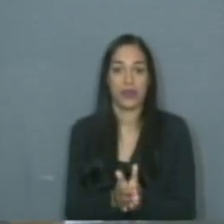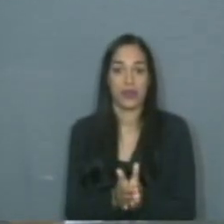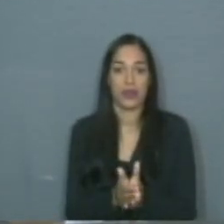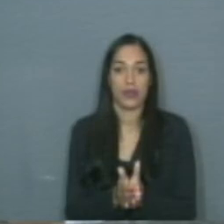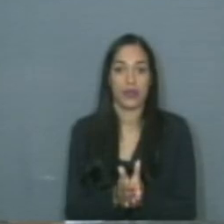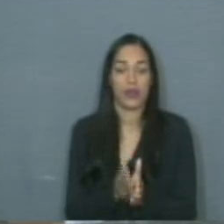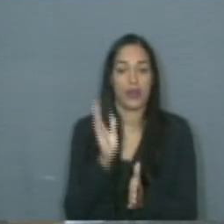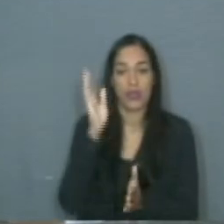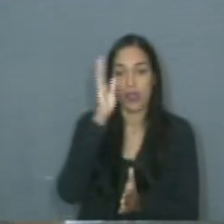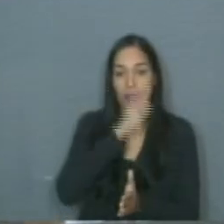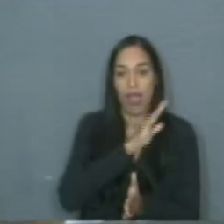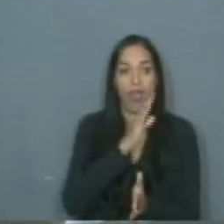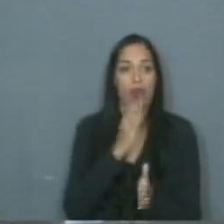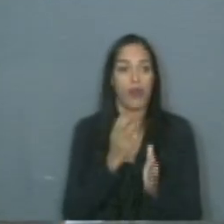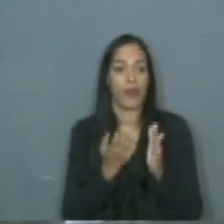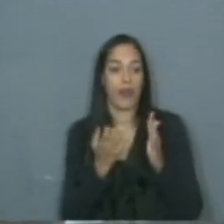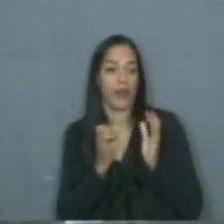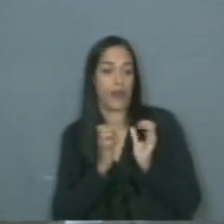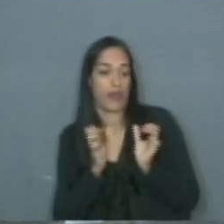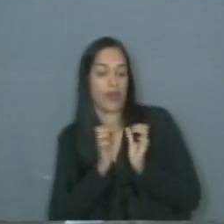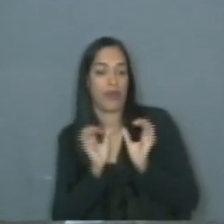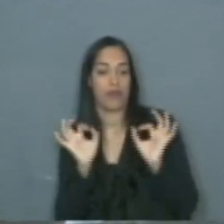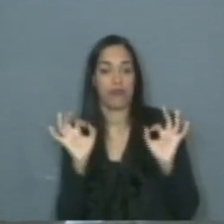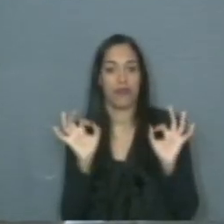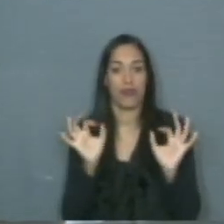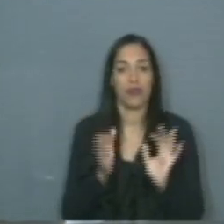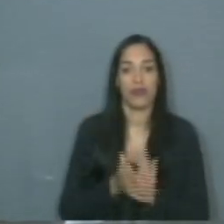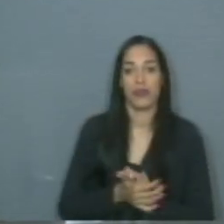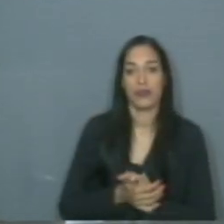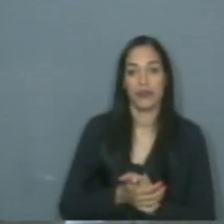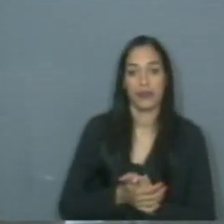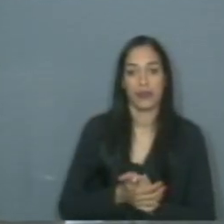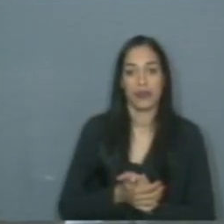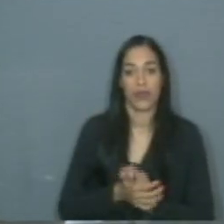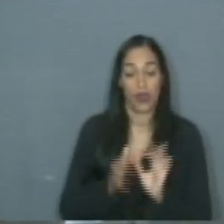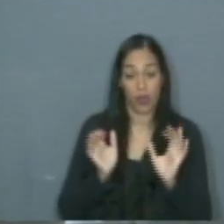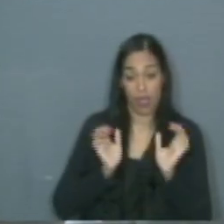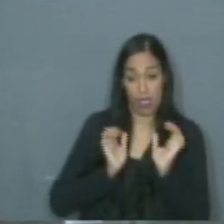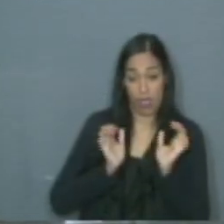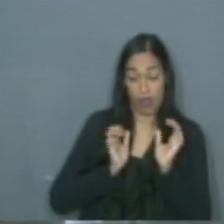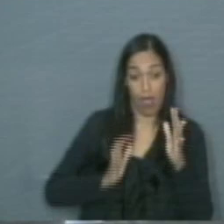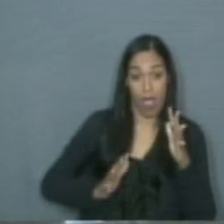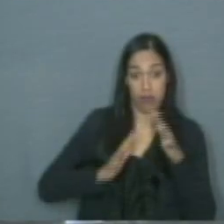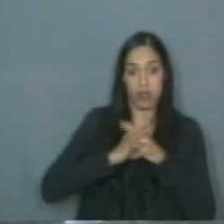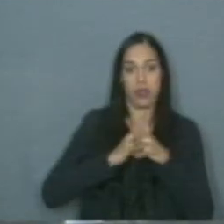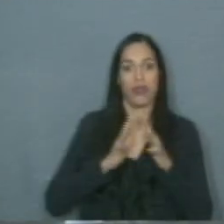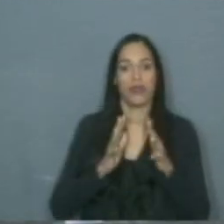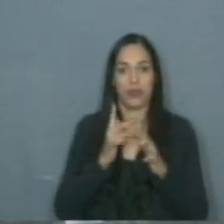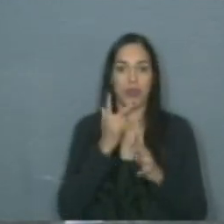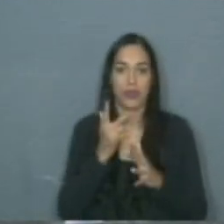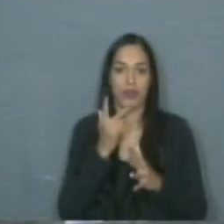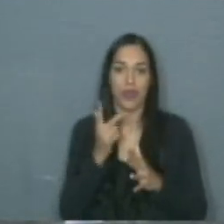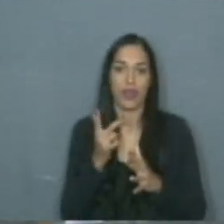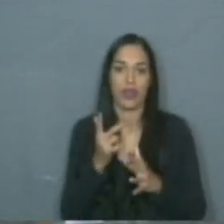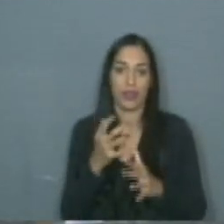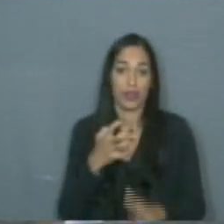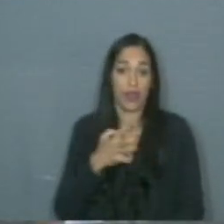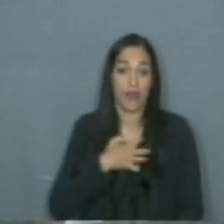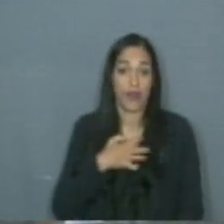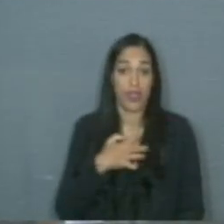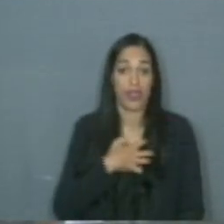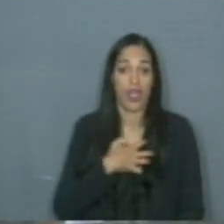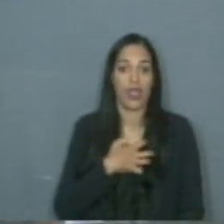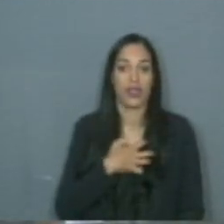se dá mal são os super ricos. Até parece que os super ricos, como eles gostam de falar, são afetados